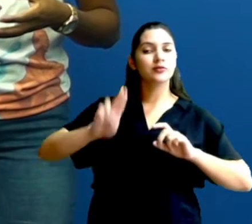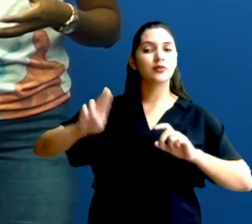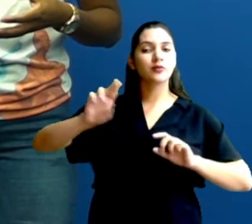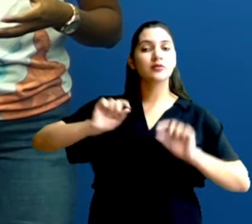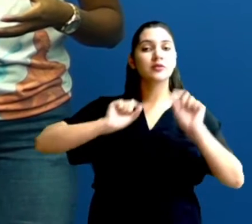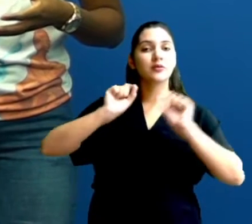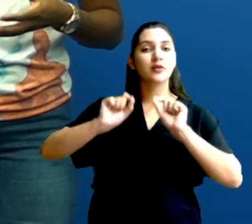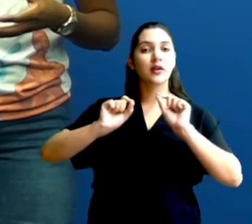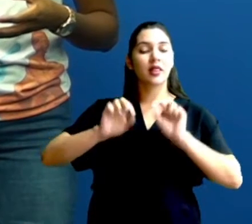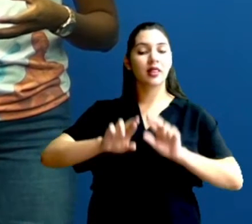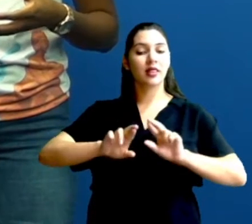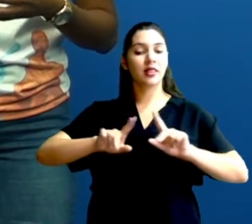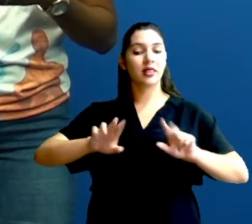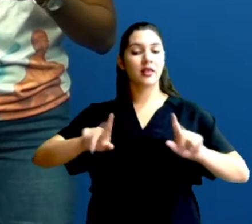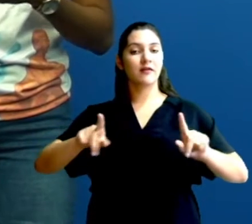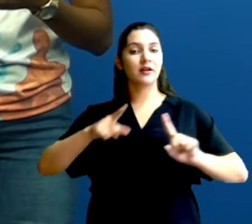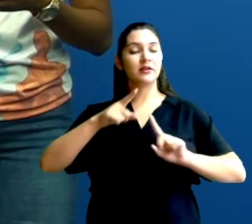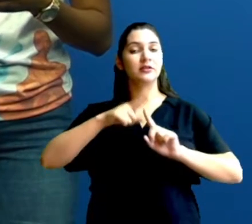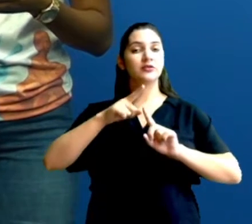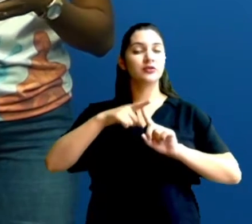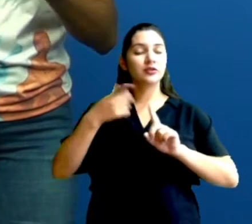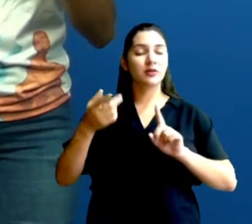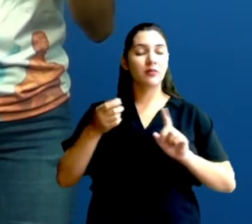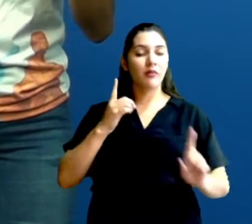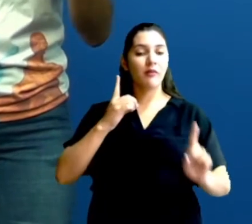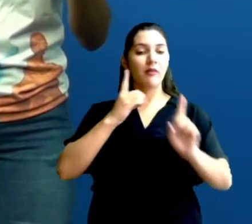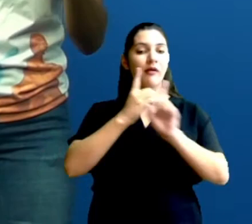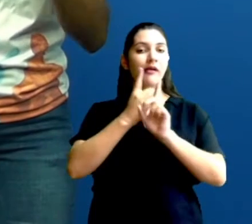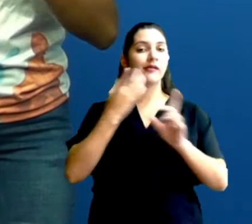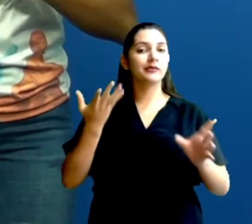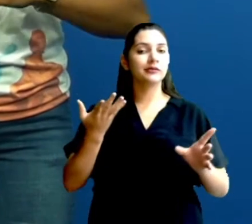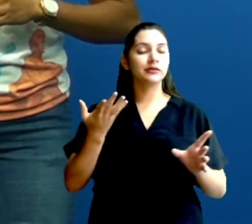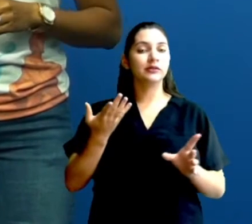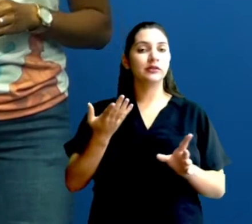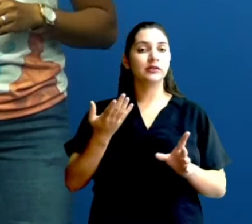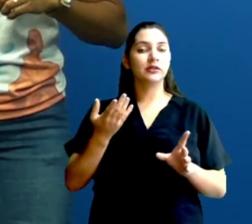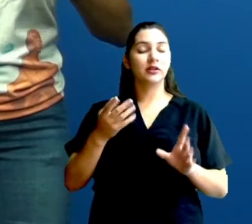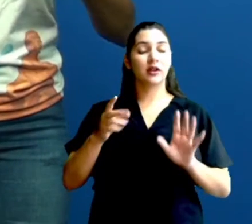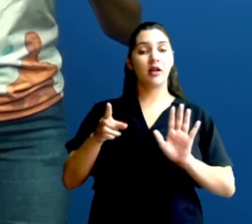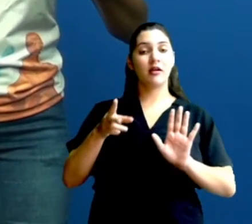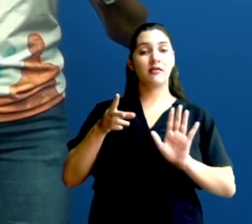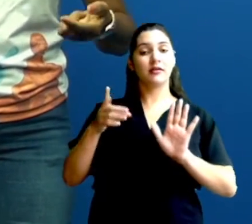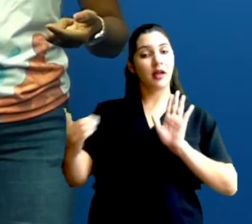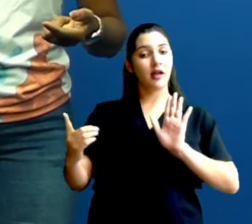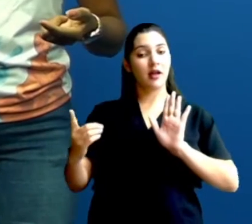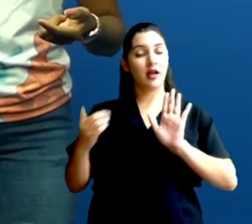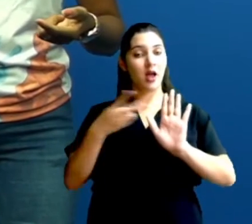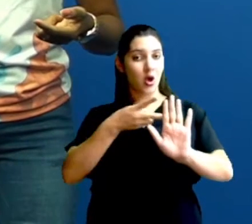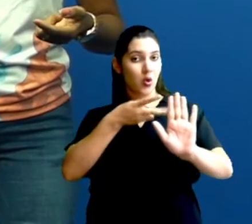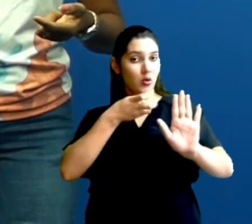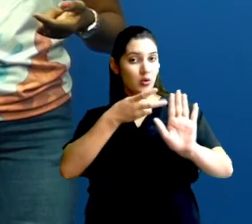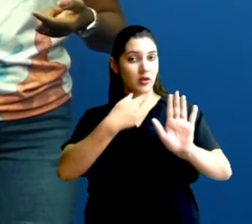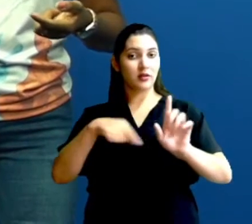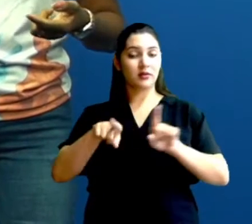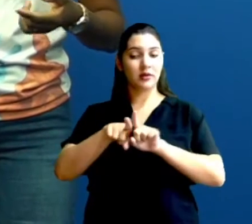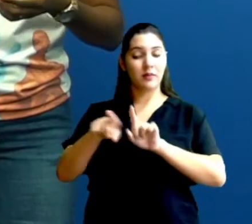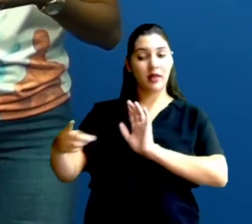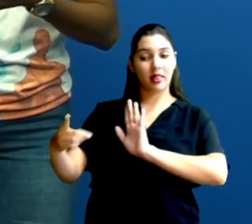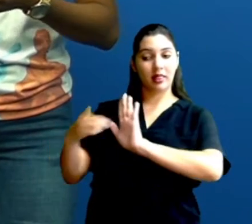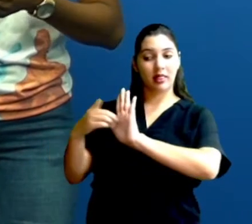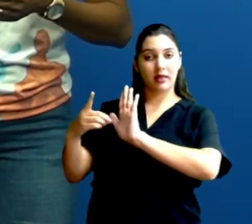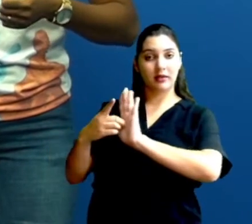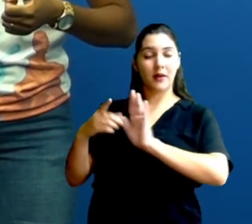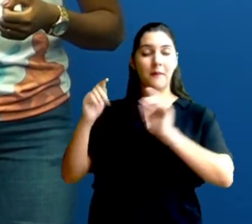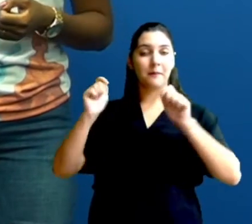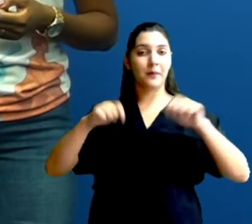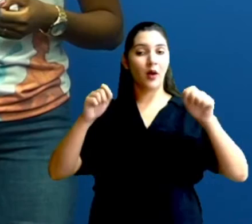utiliza diferentes meios para encontrar a conotação e a denotação. Então pode ser